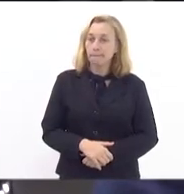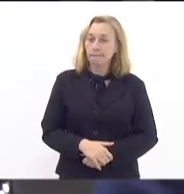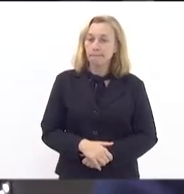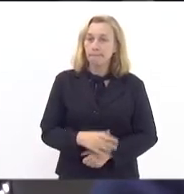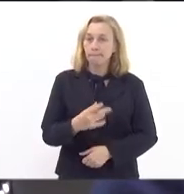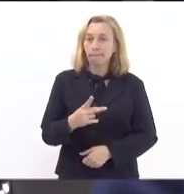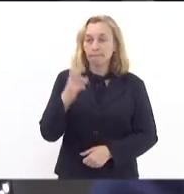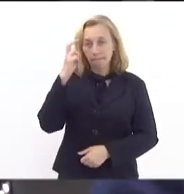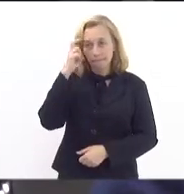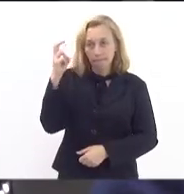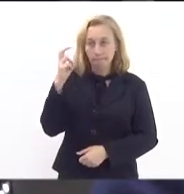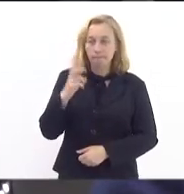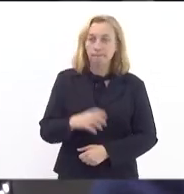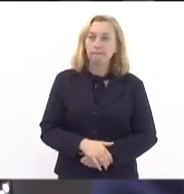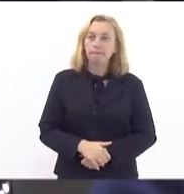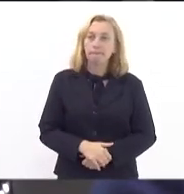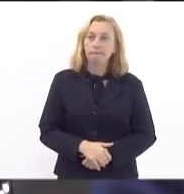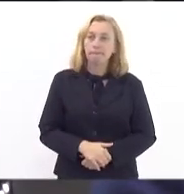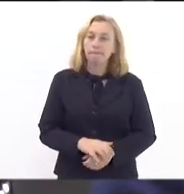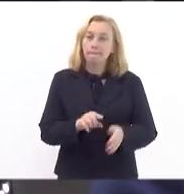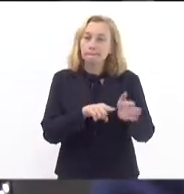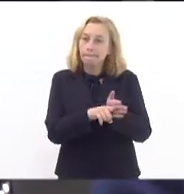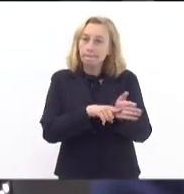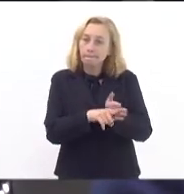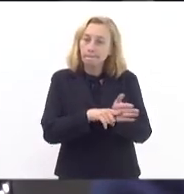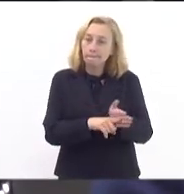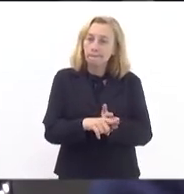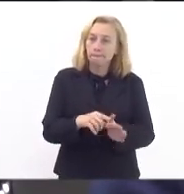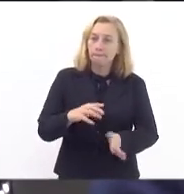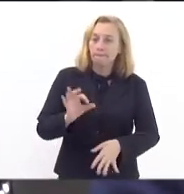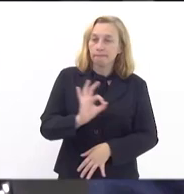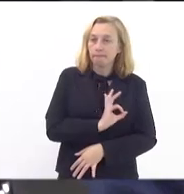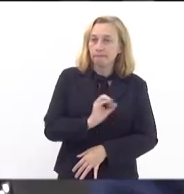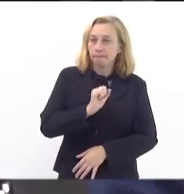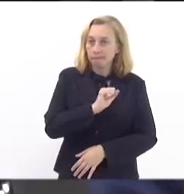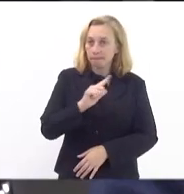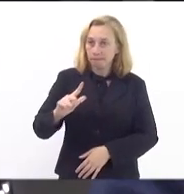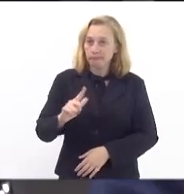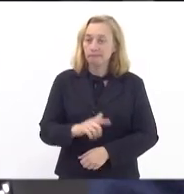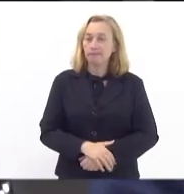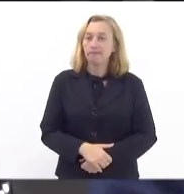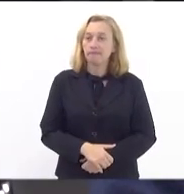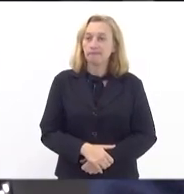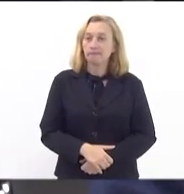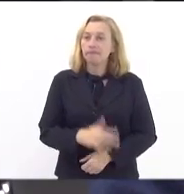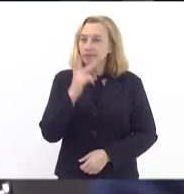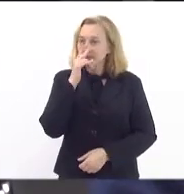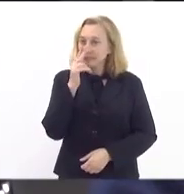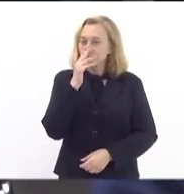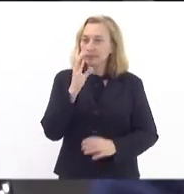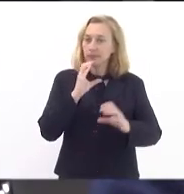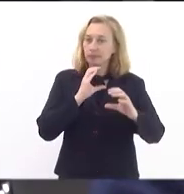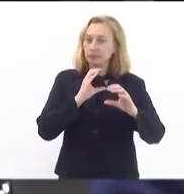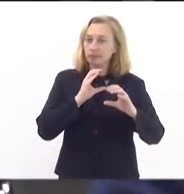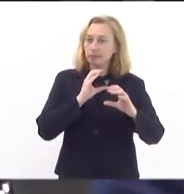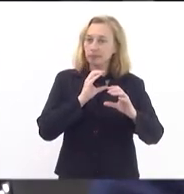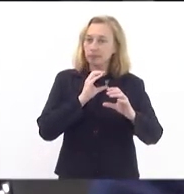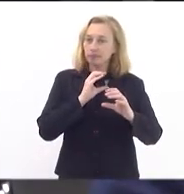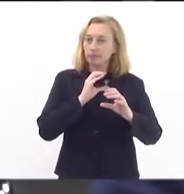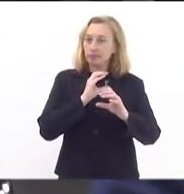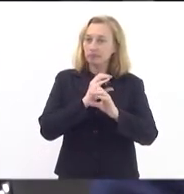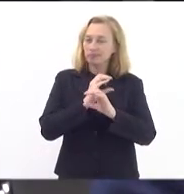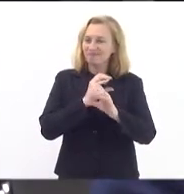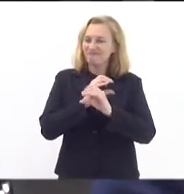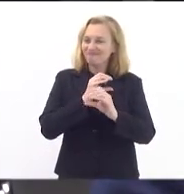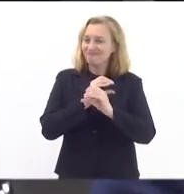inteligência EA investigação é a se viu né Parece que essa Comunicação tá